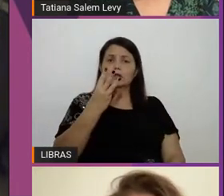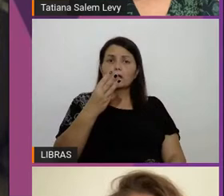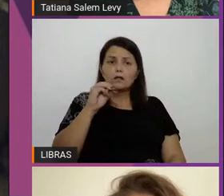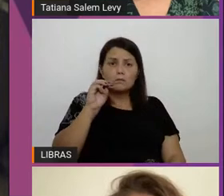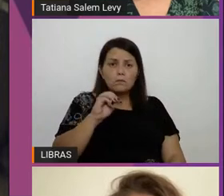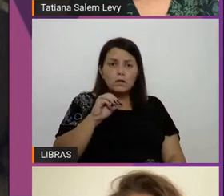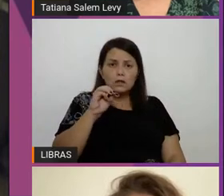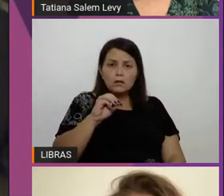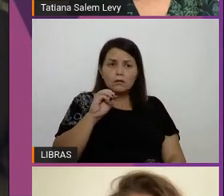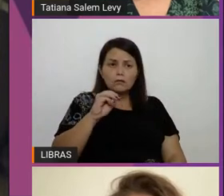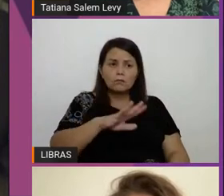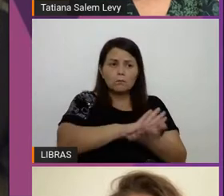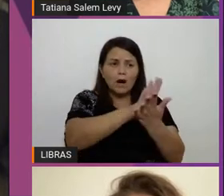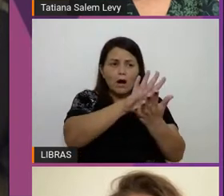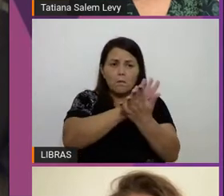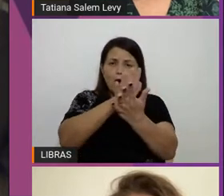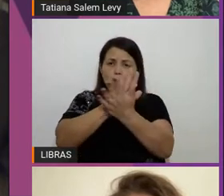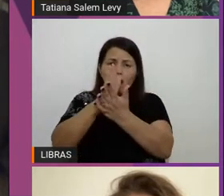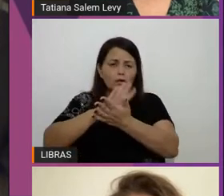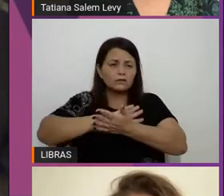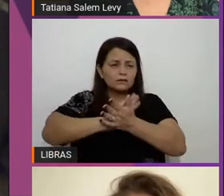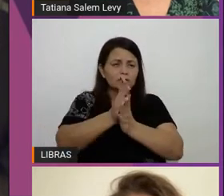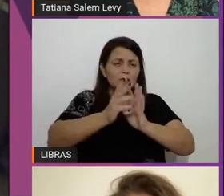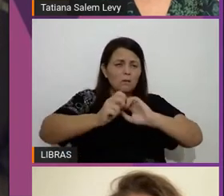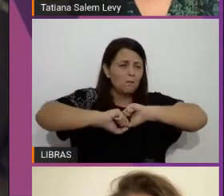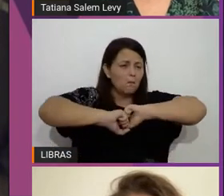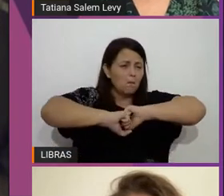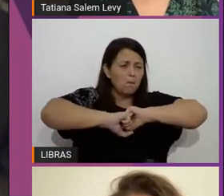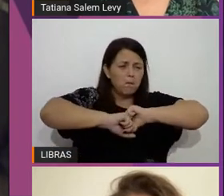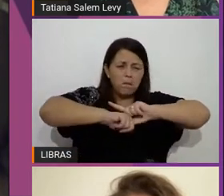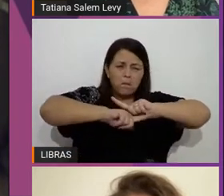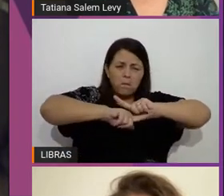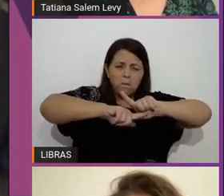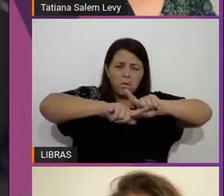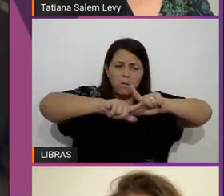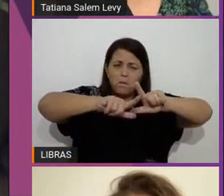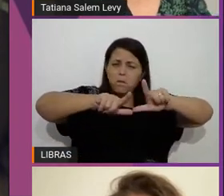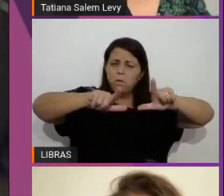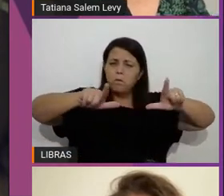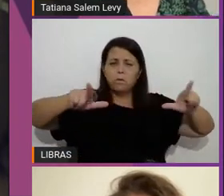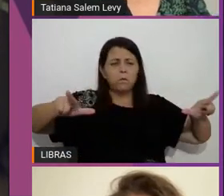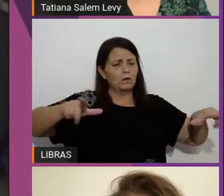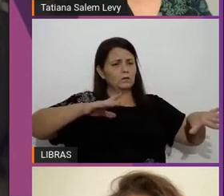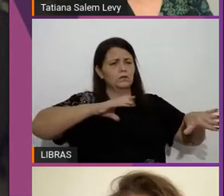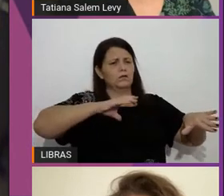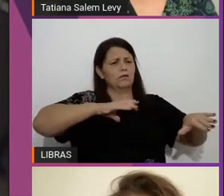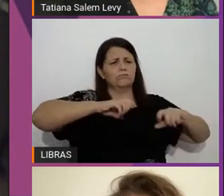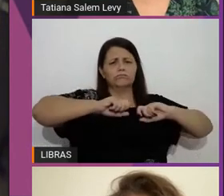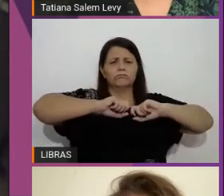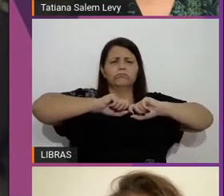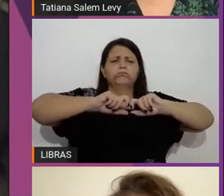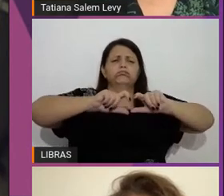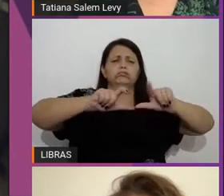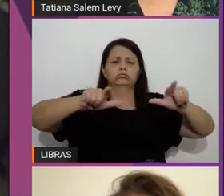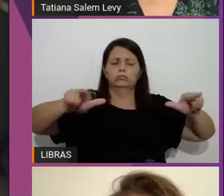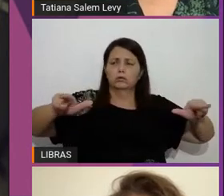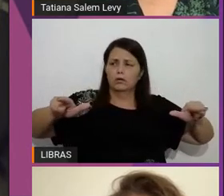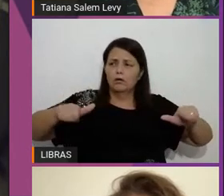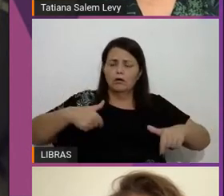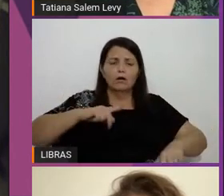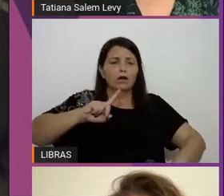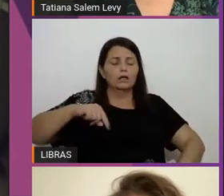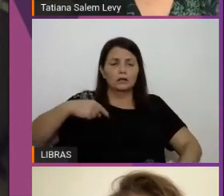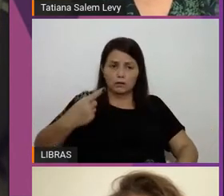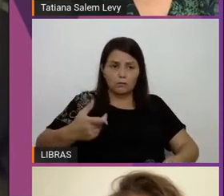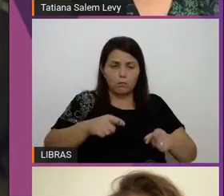você vai de repente essa tragédia acontecendo e desaparecer na sua cidade e e a